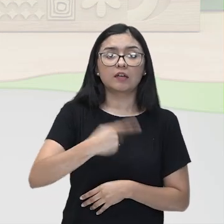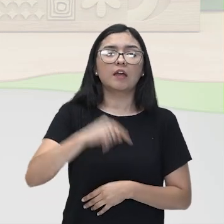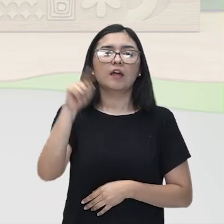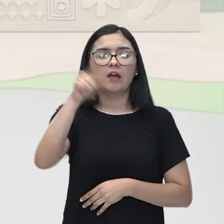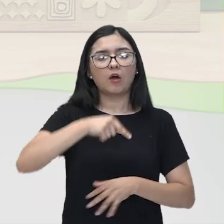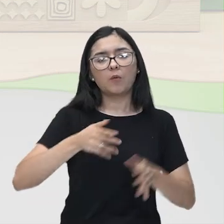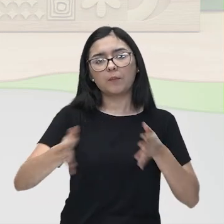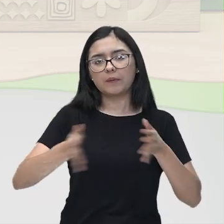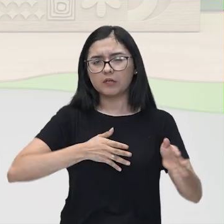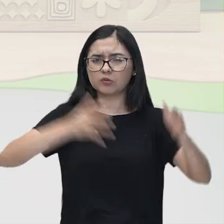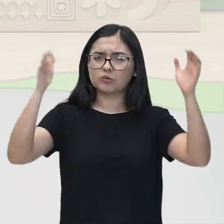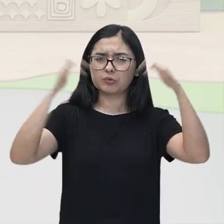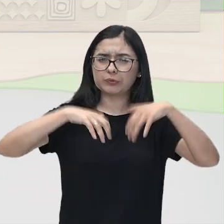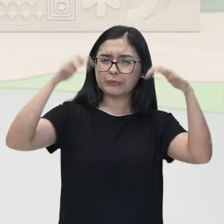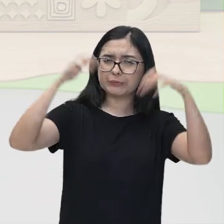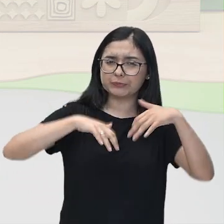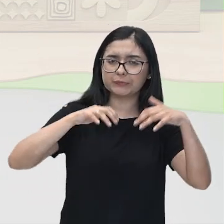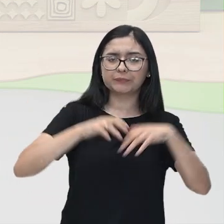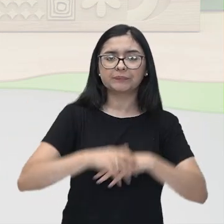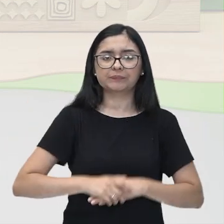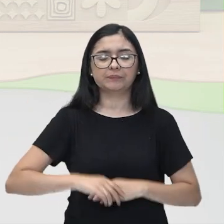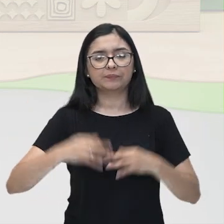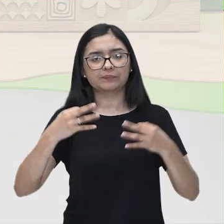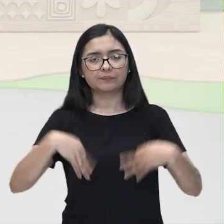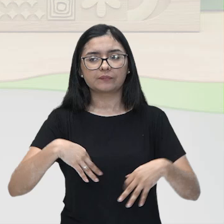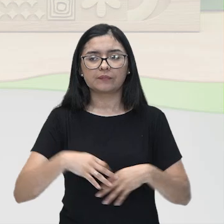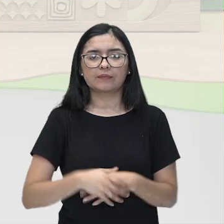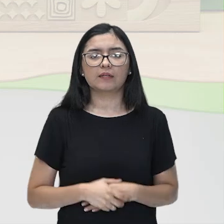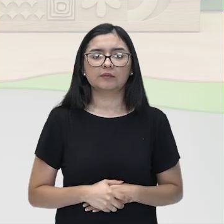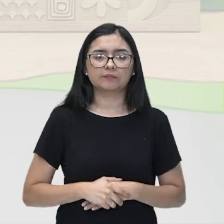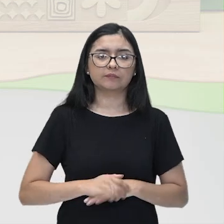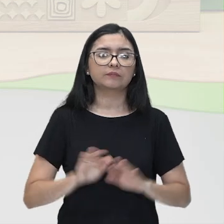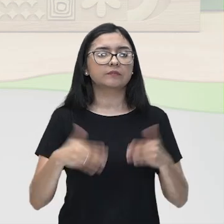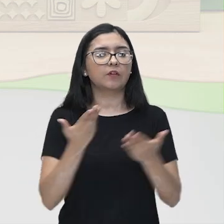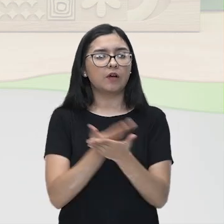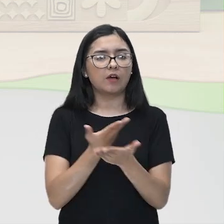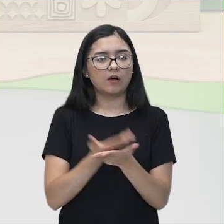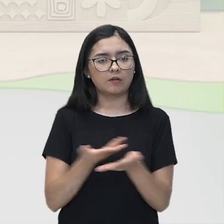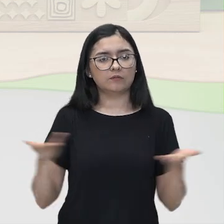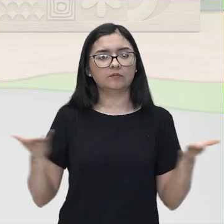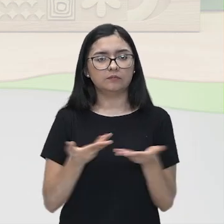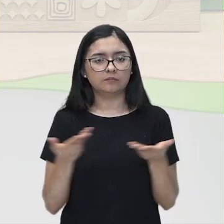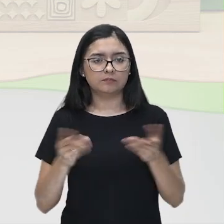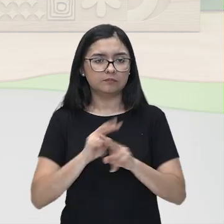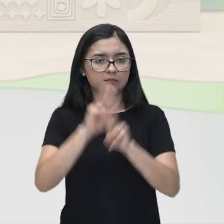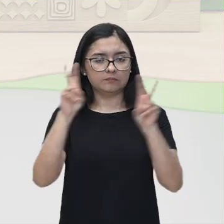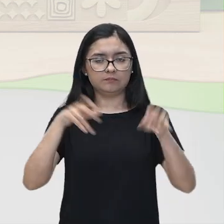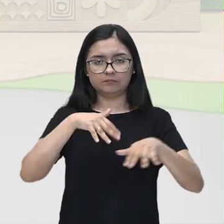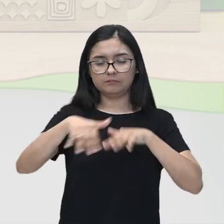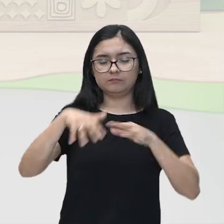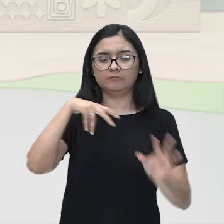nosso período chuvoso, certo? Então, essa foi a nossa aula sobre os